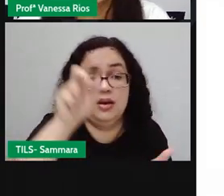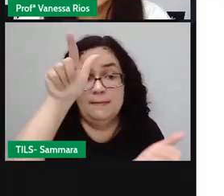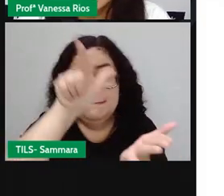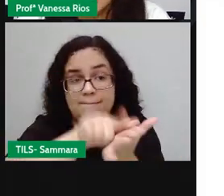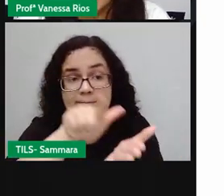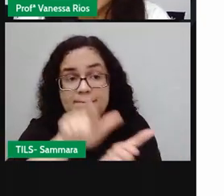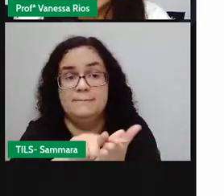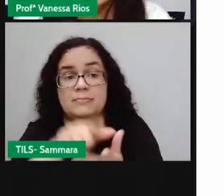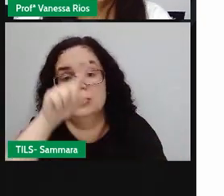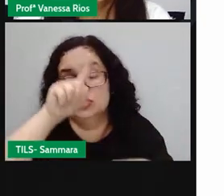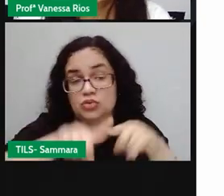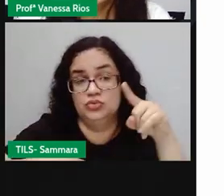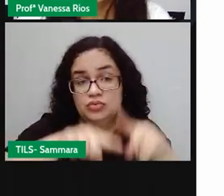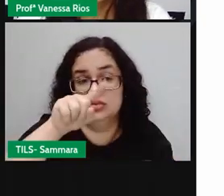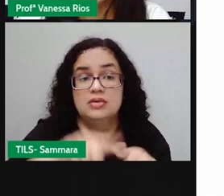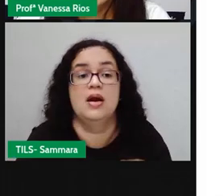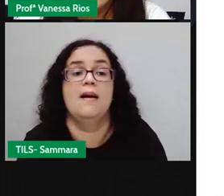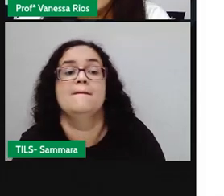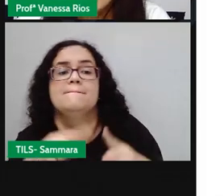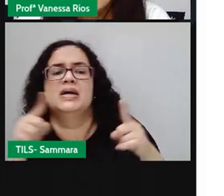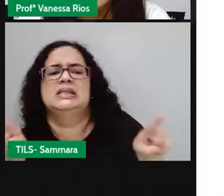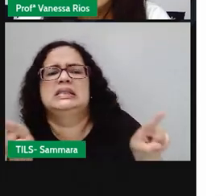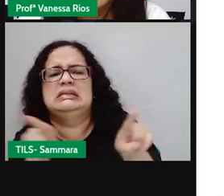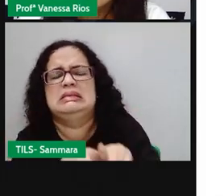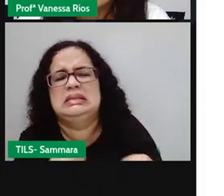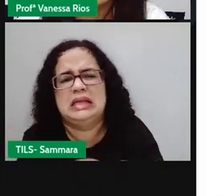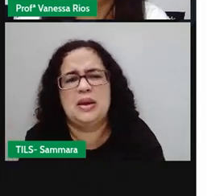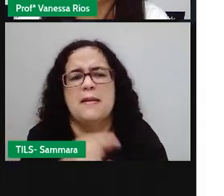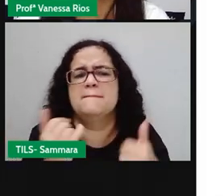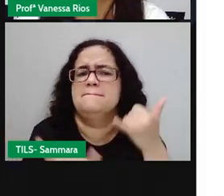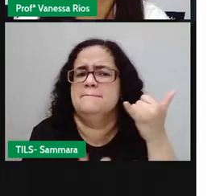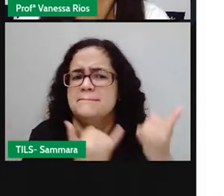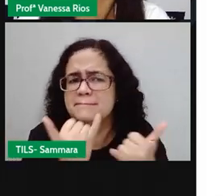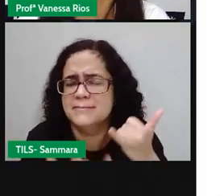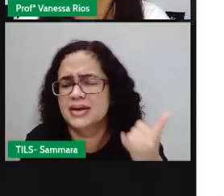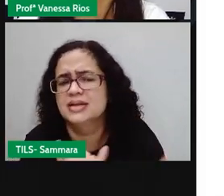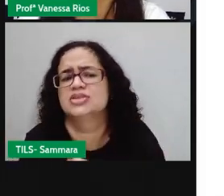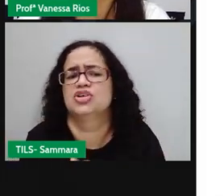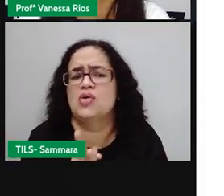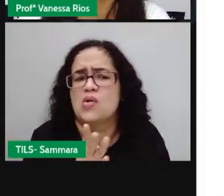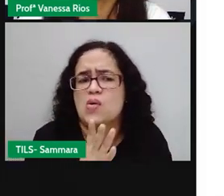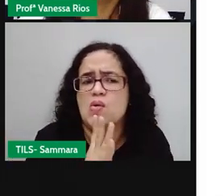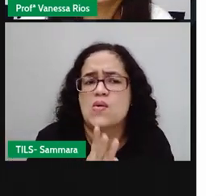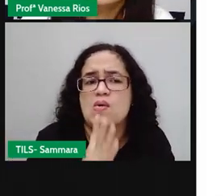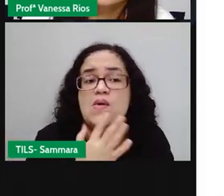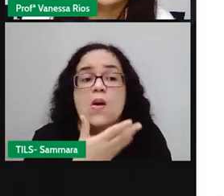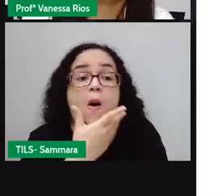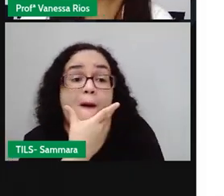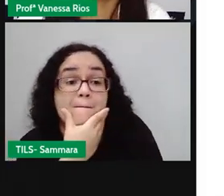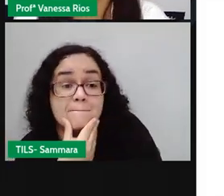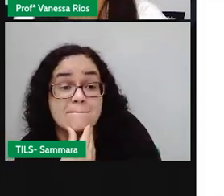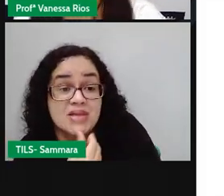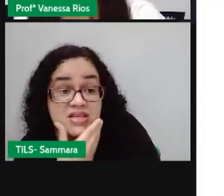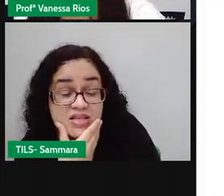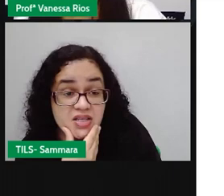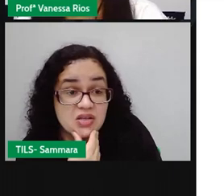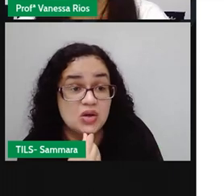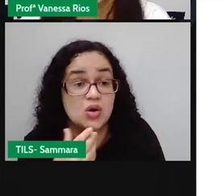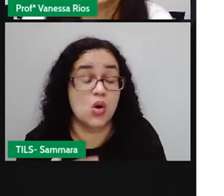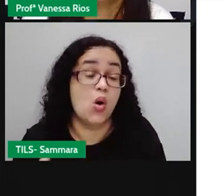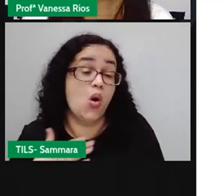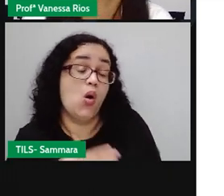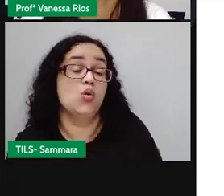como material. Mas tem um brinquedo aí que é muito popular, principalmente entre os meninos, né? Que gostam aí